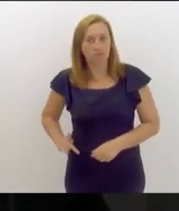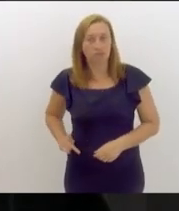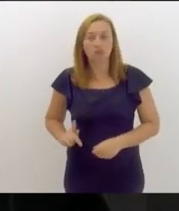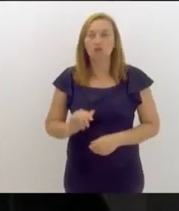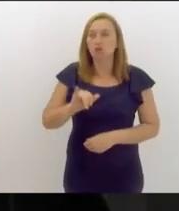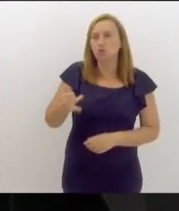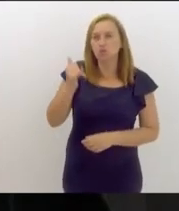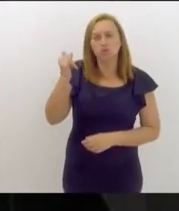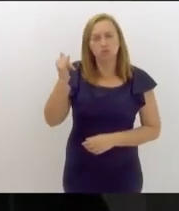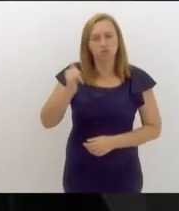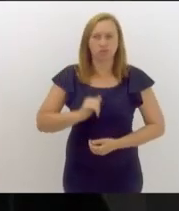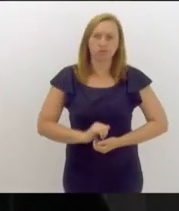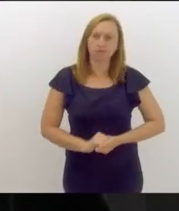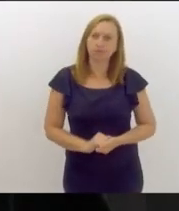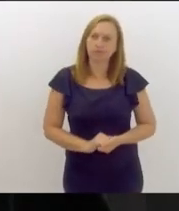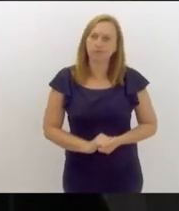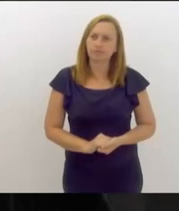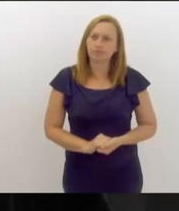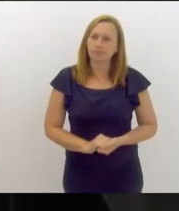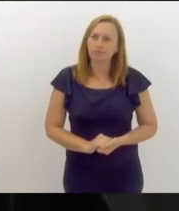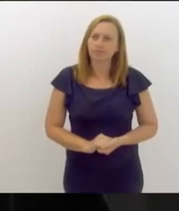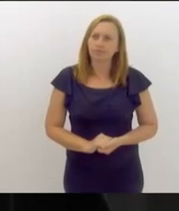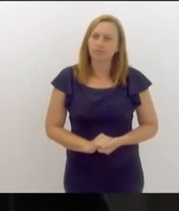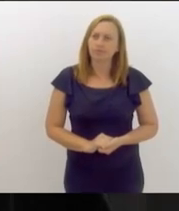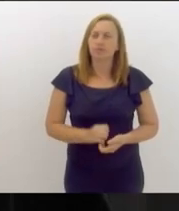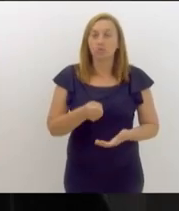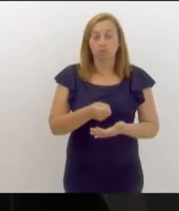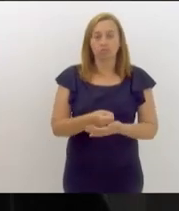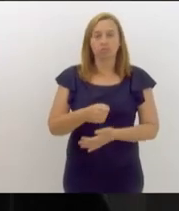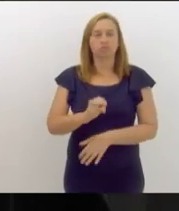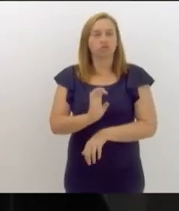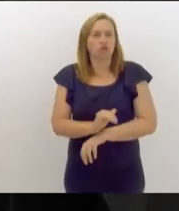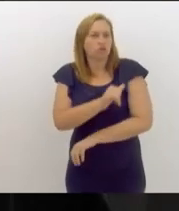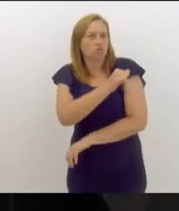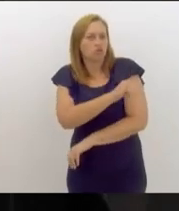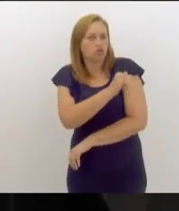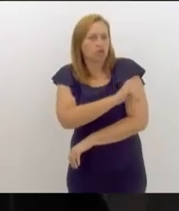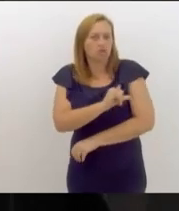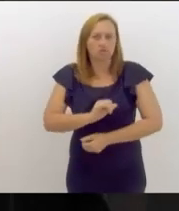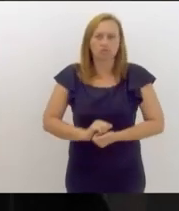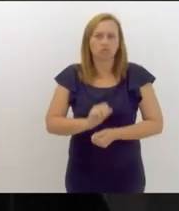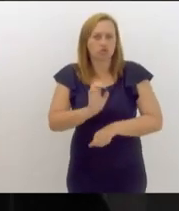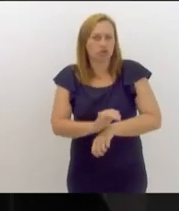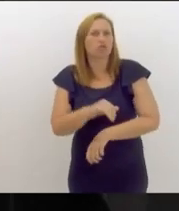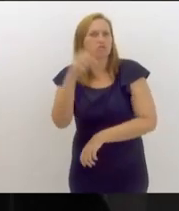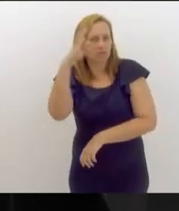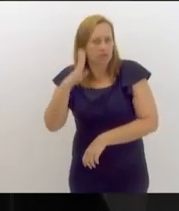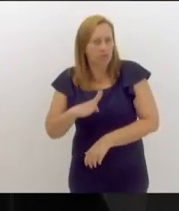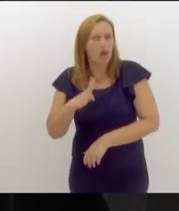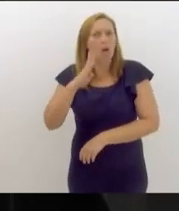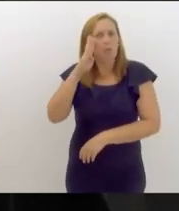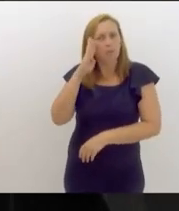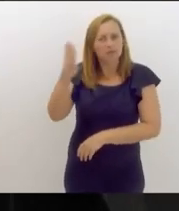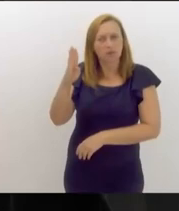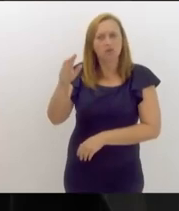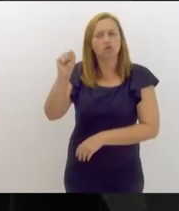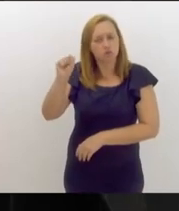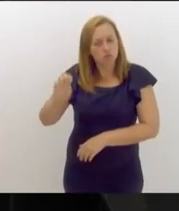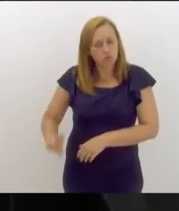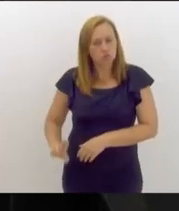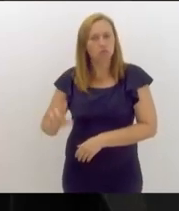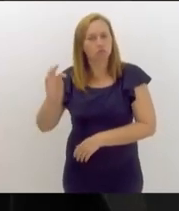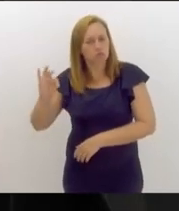o juros cobra sobre o estado do Rio de Janeiro estado brasileiro principalmente do Sul